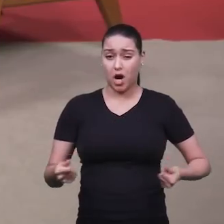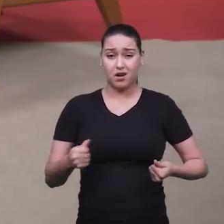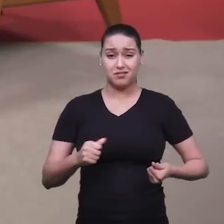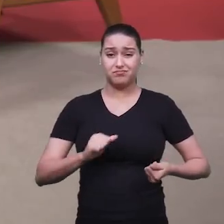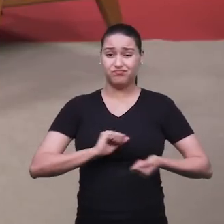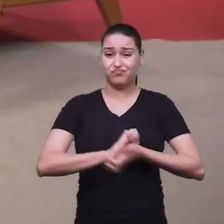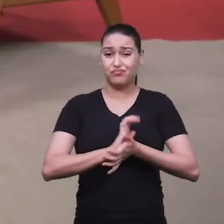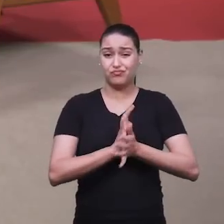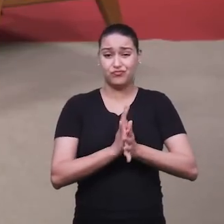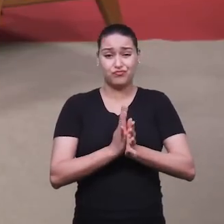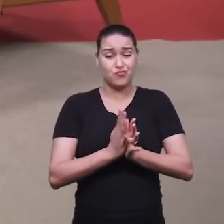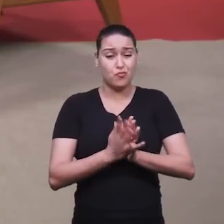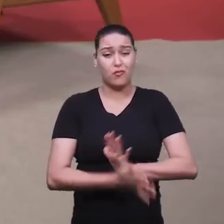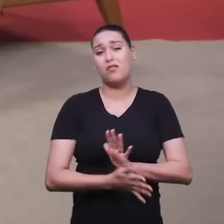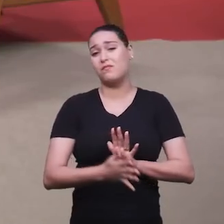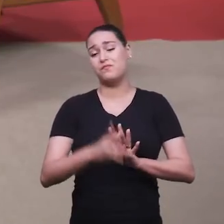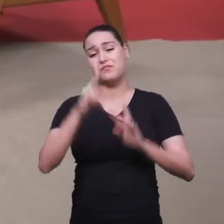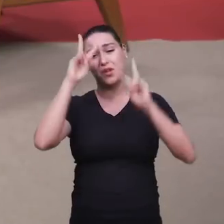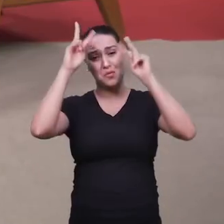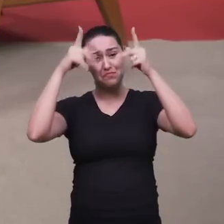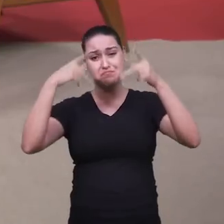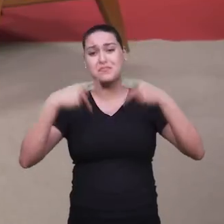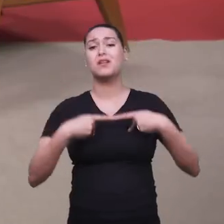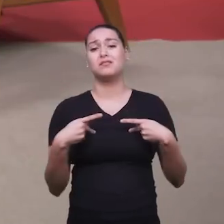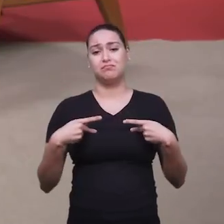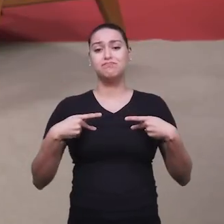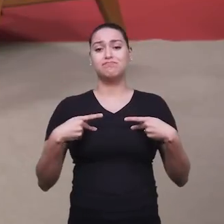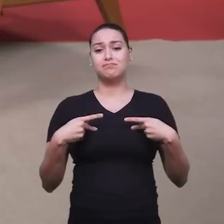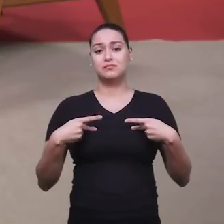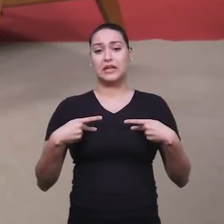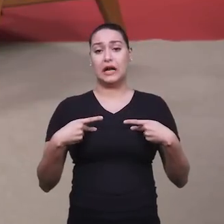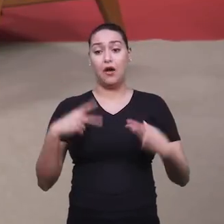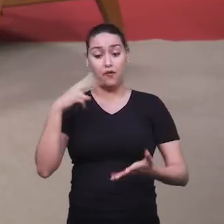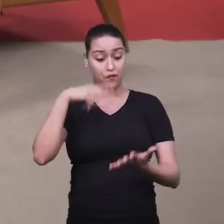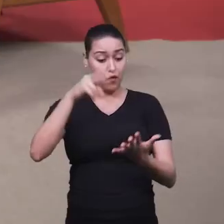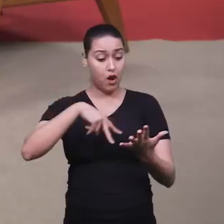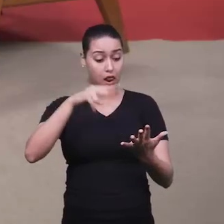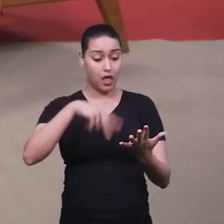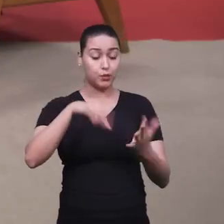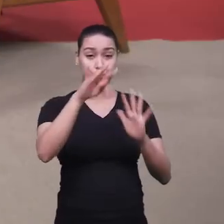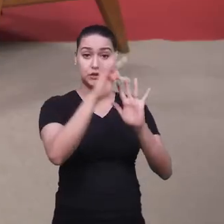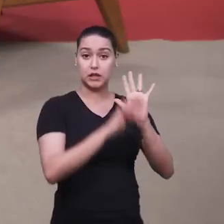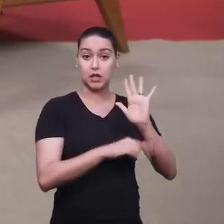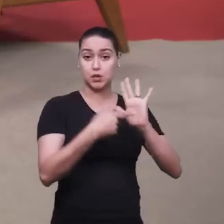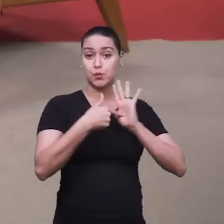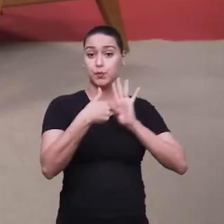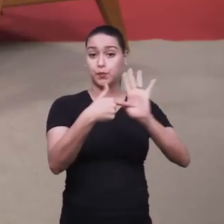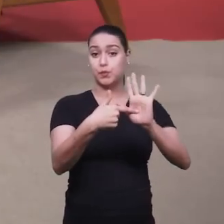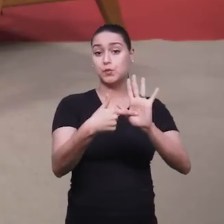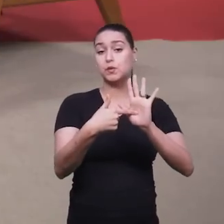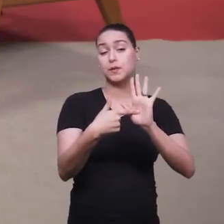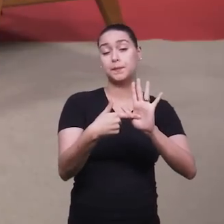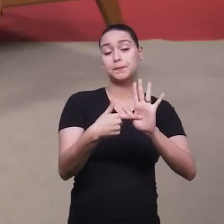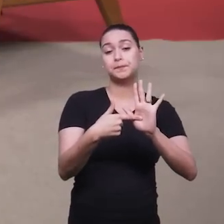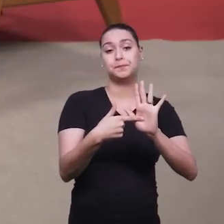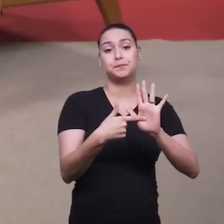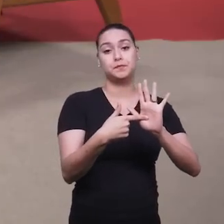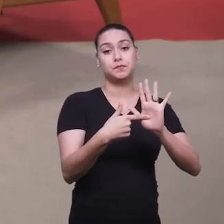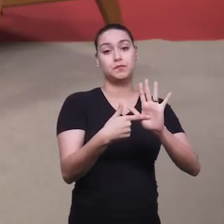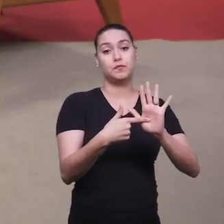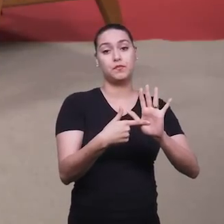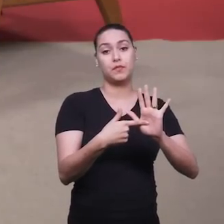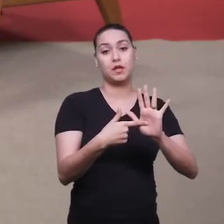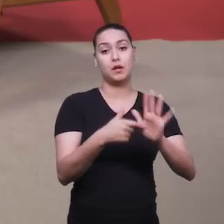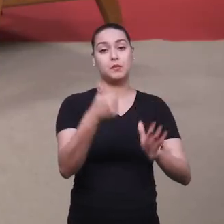queremos a bênção só para o salário desta vida, nós somos as mais miseráveis. Deixa eu ler logo esse texto que o Daniel citou aqui, porque já